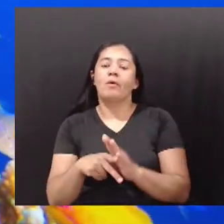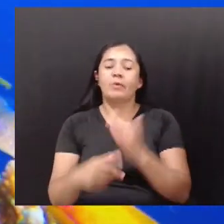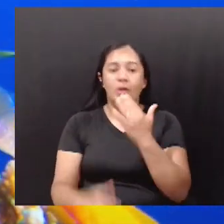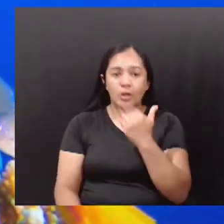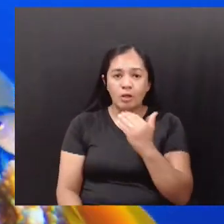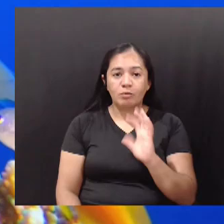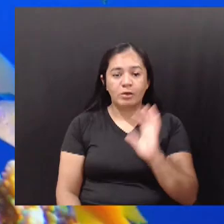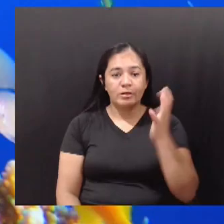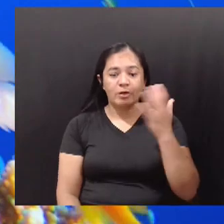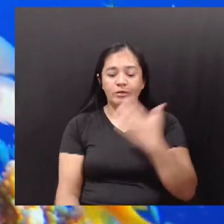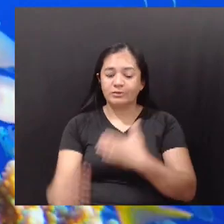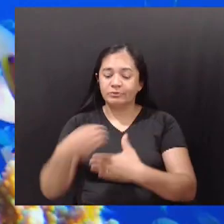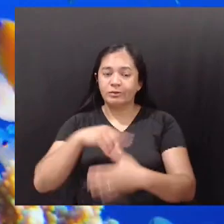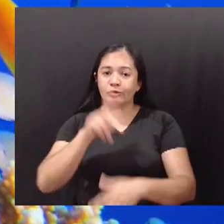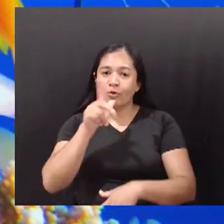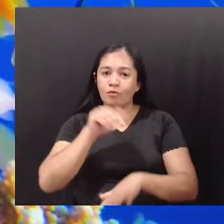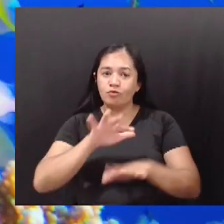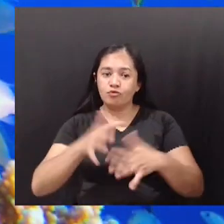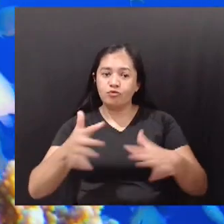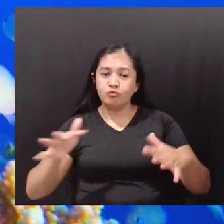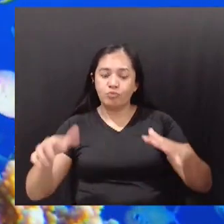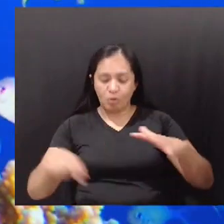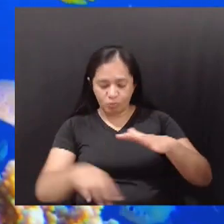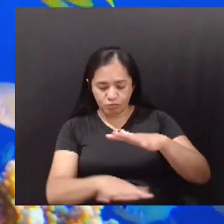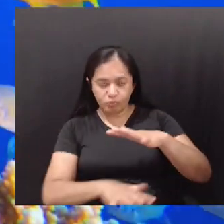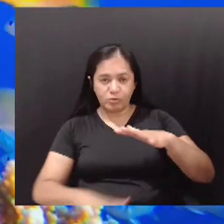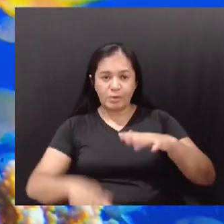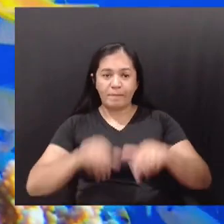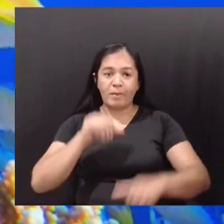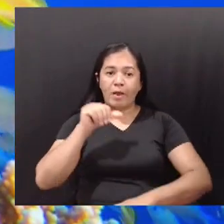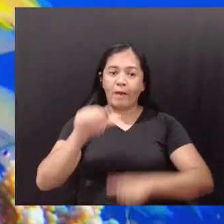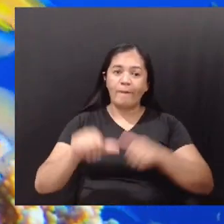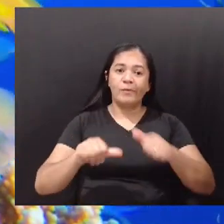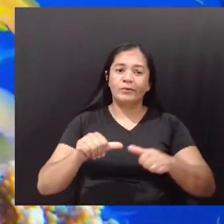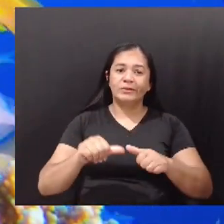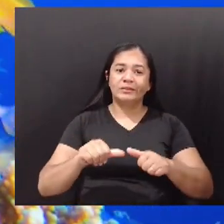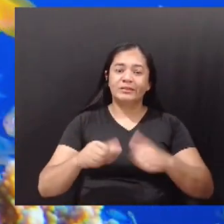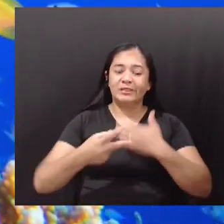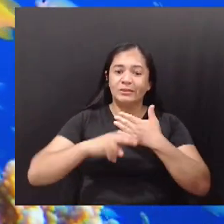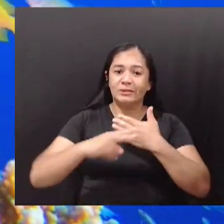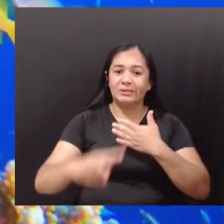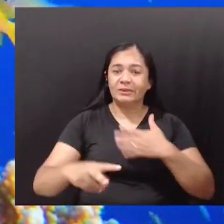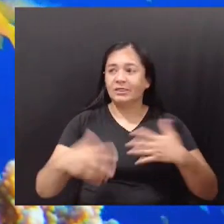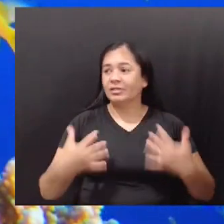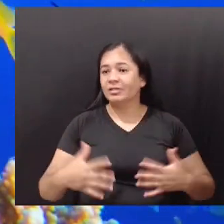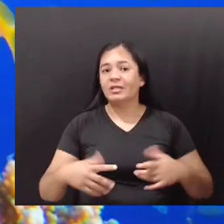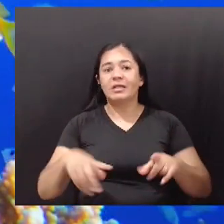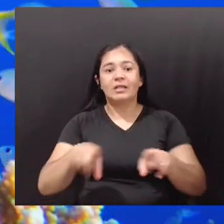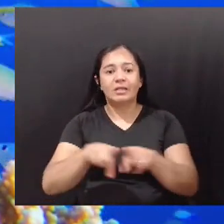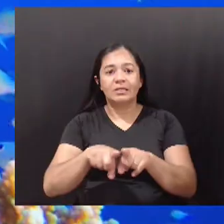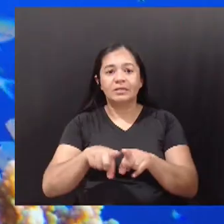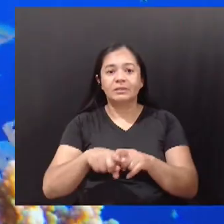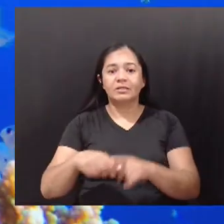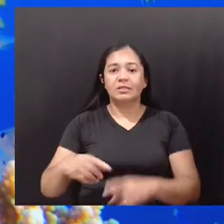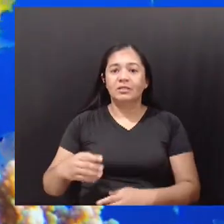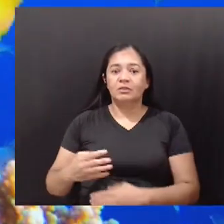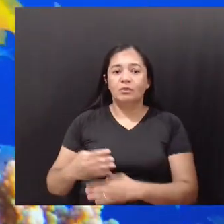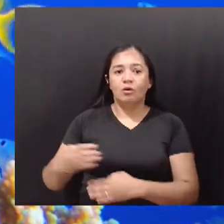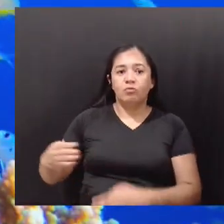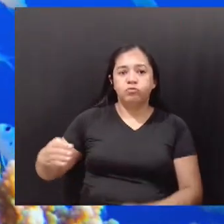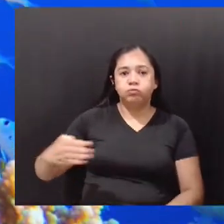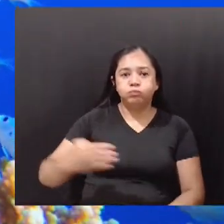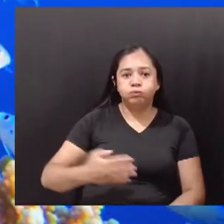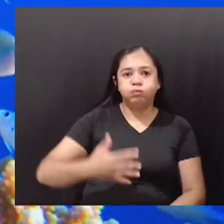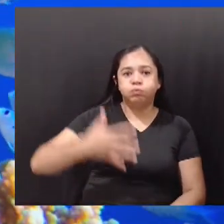mar, e esse impacto, essa mudança nos corais, traz um impacto até nos grandes tubarões. Então, esse